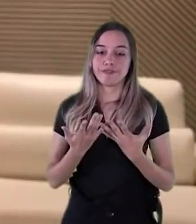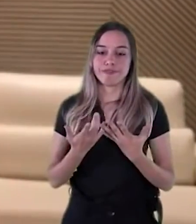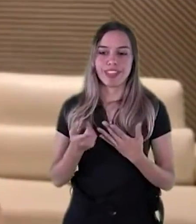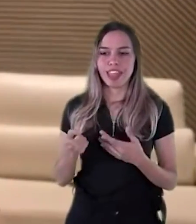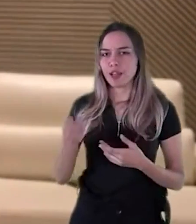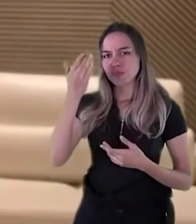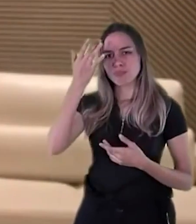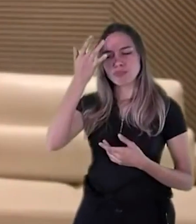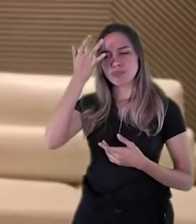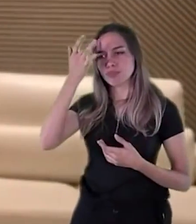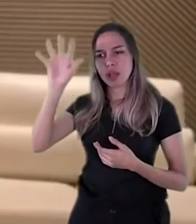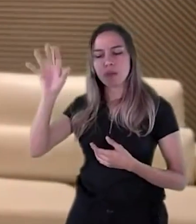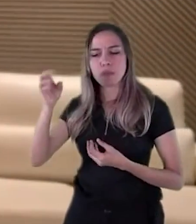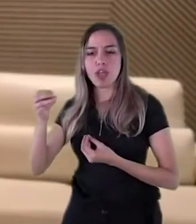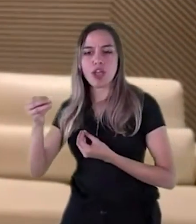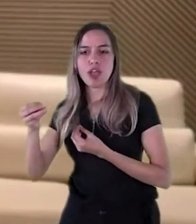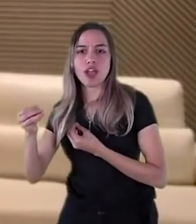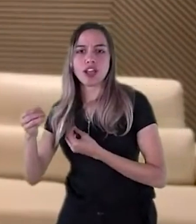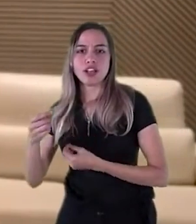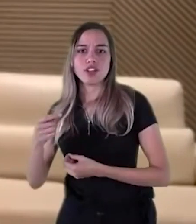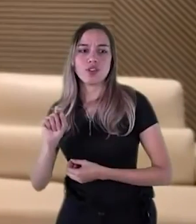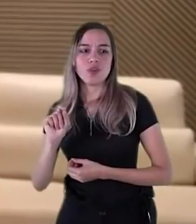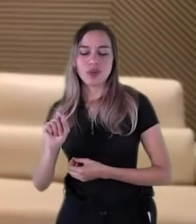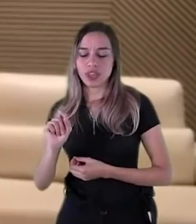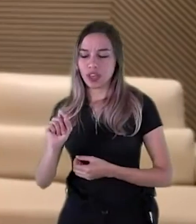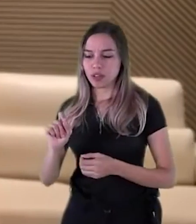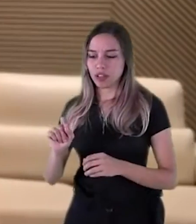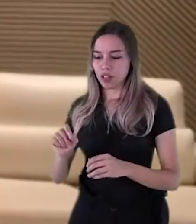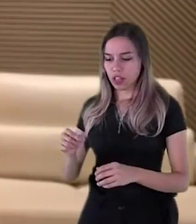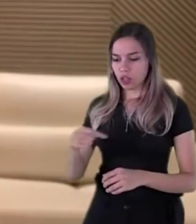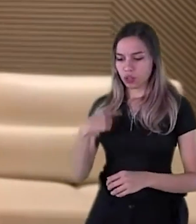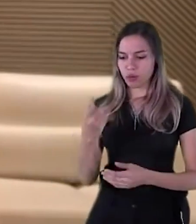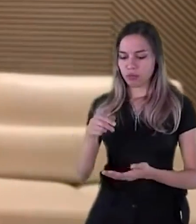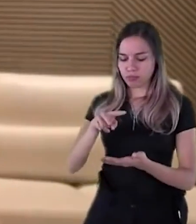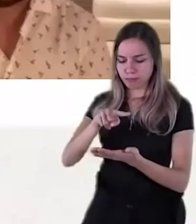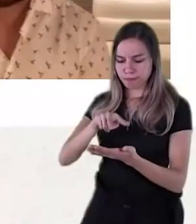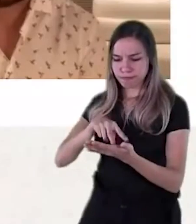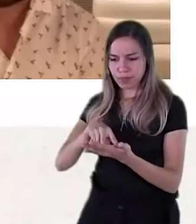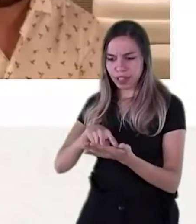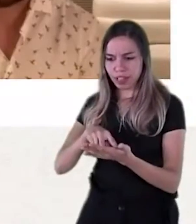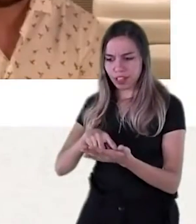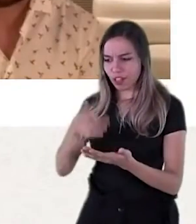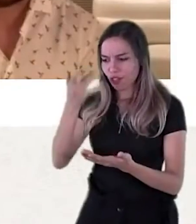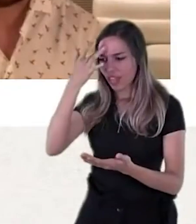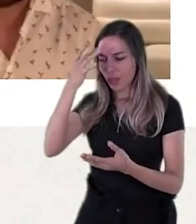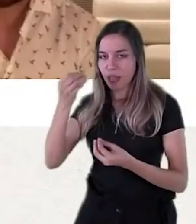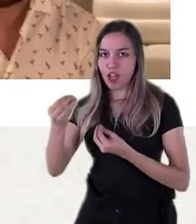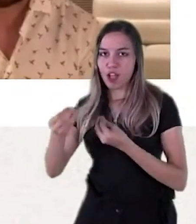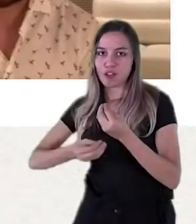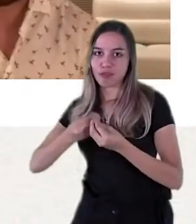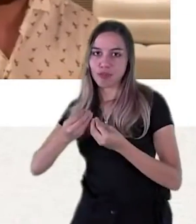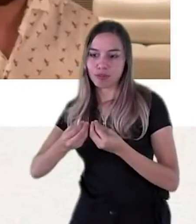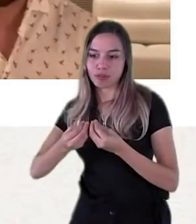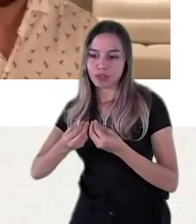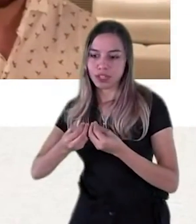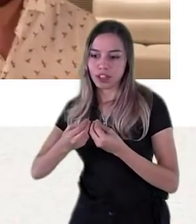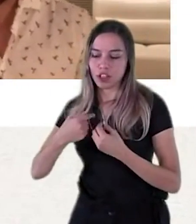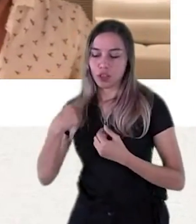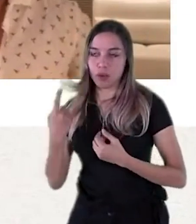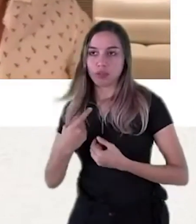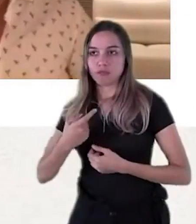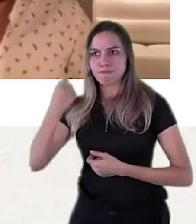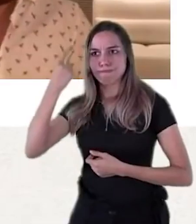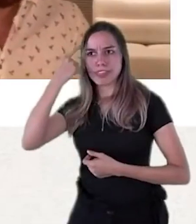nós quando nós tivéssemos o poema em mãos. Principalmente tanto tempo depois, né? Você já